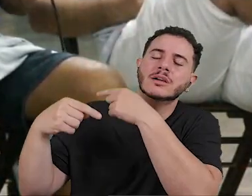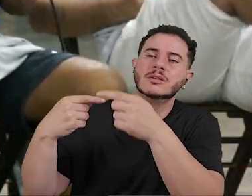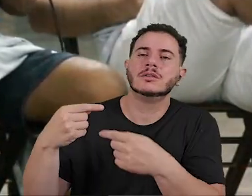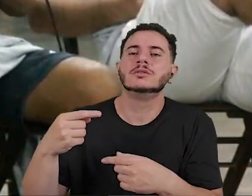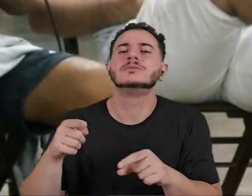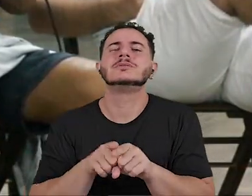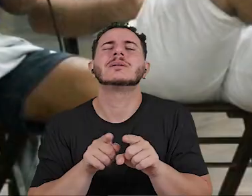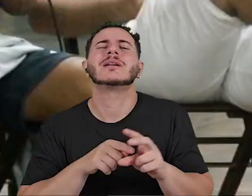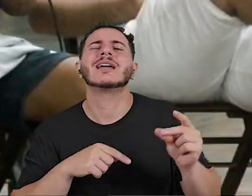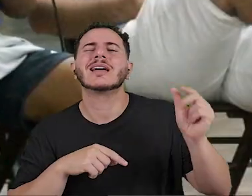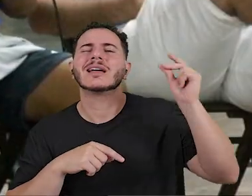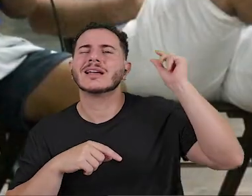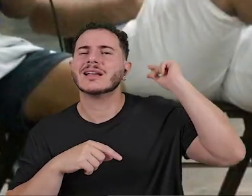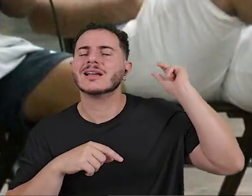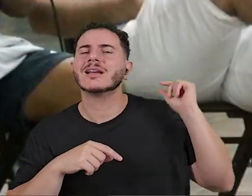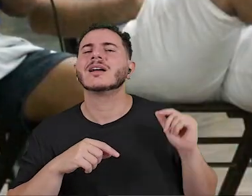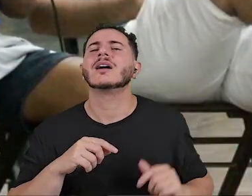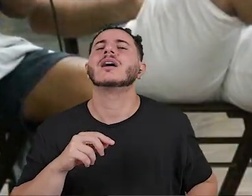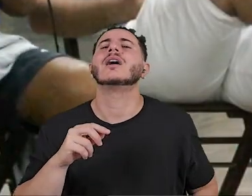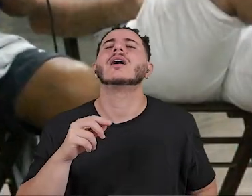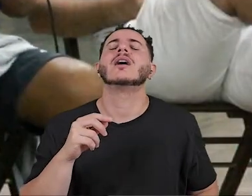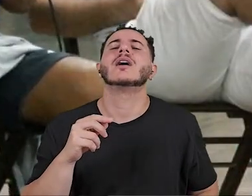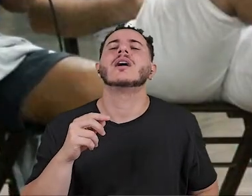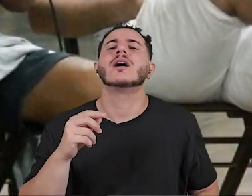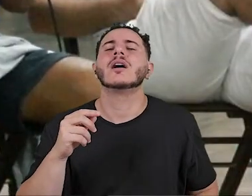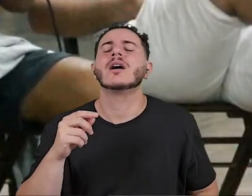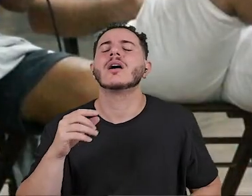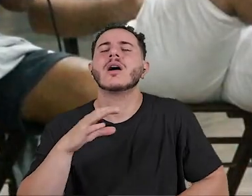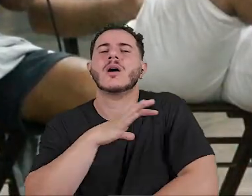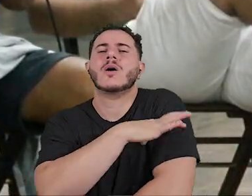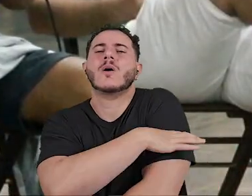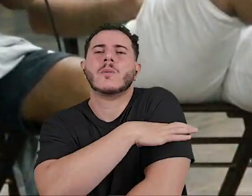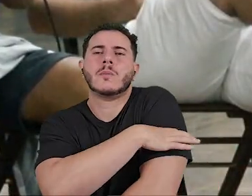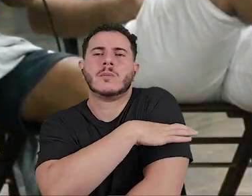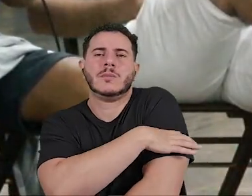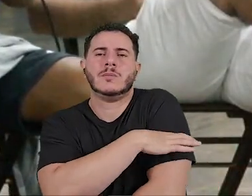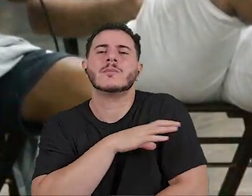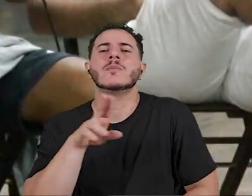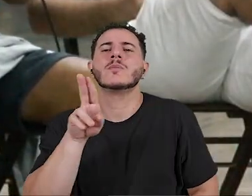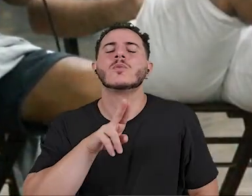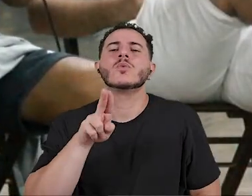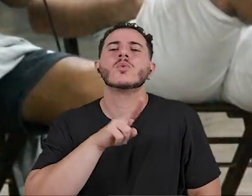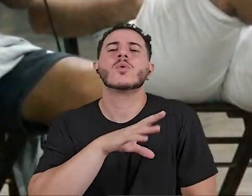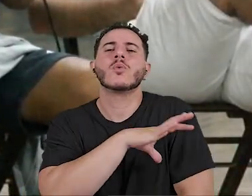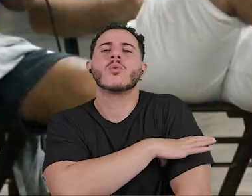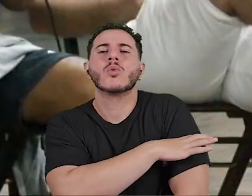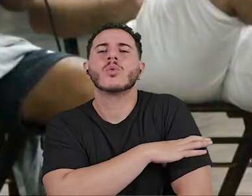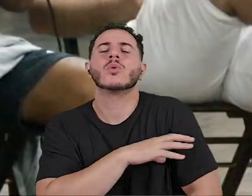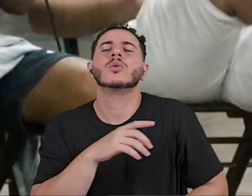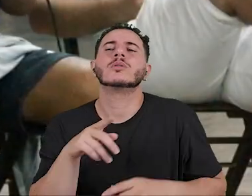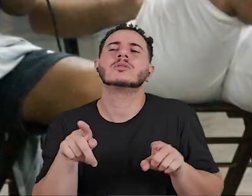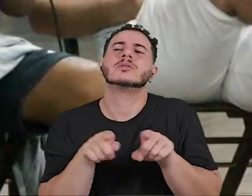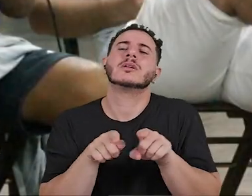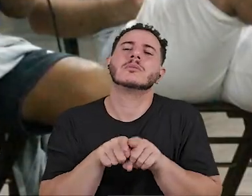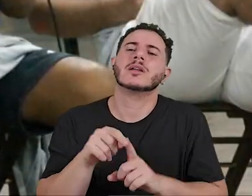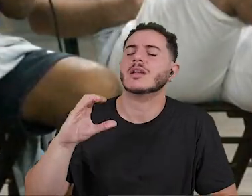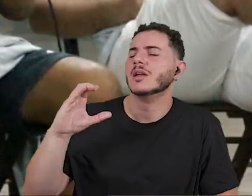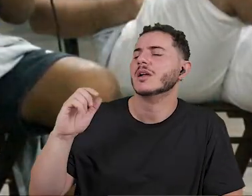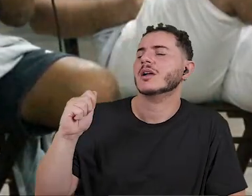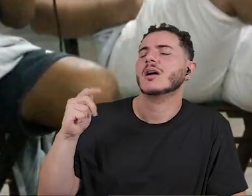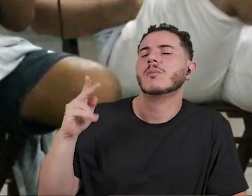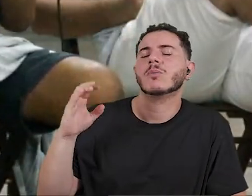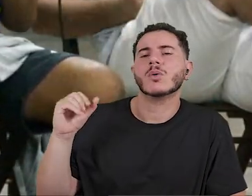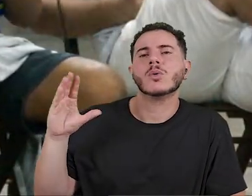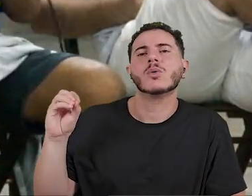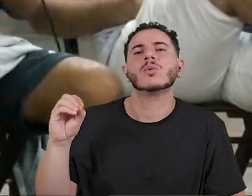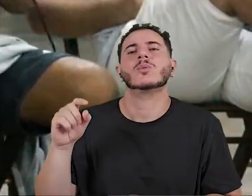sul, tem mania de usar Umbanda como caboclo, isso e aquilo outro, não. Lá também se tem a